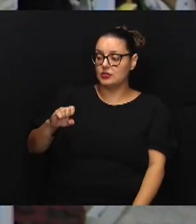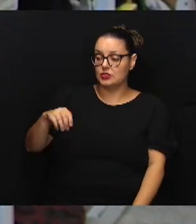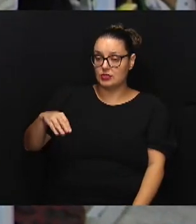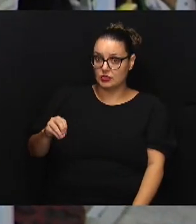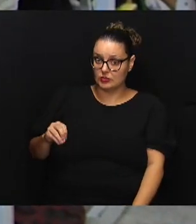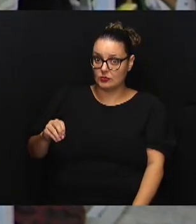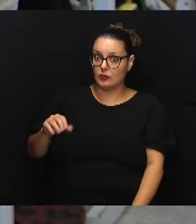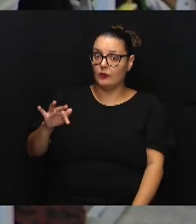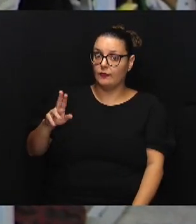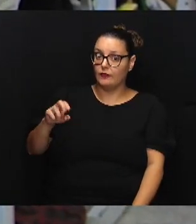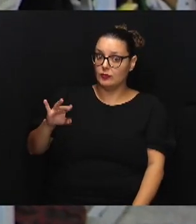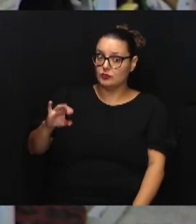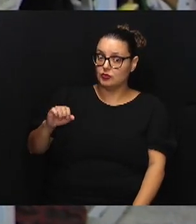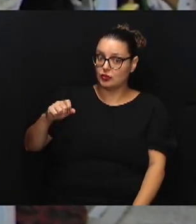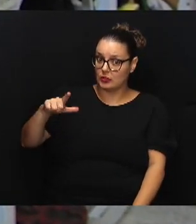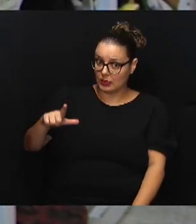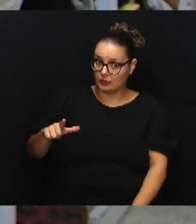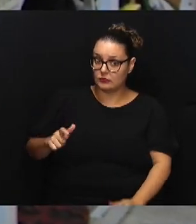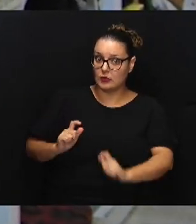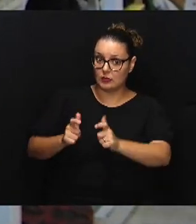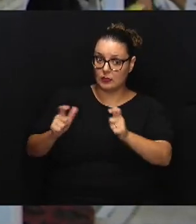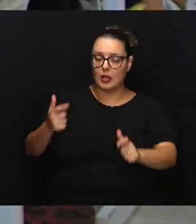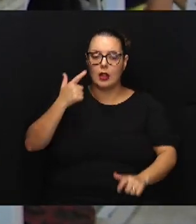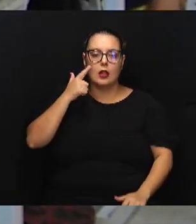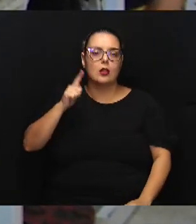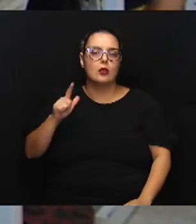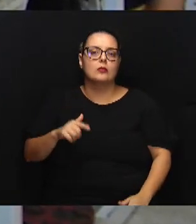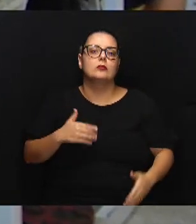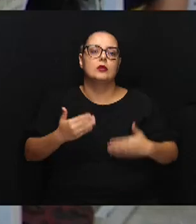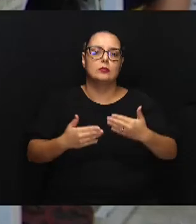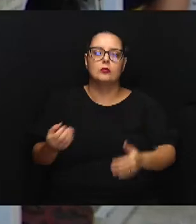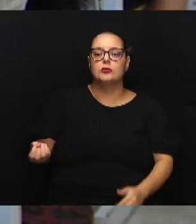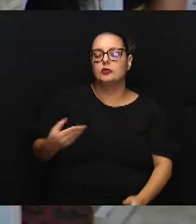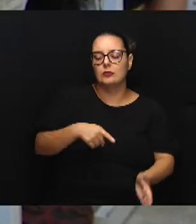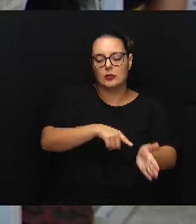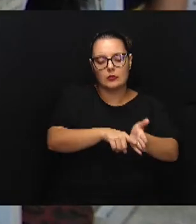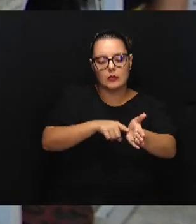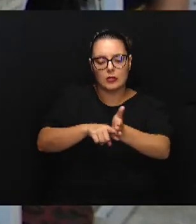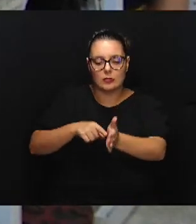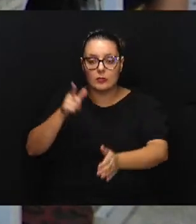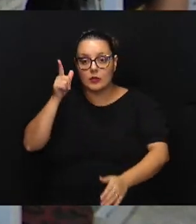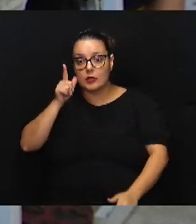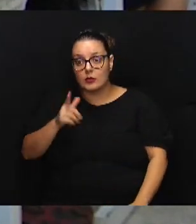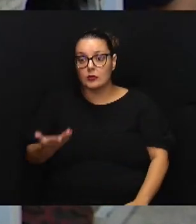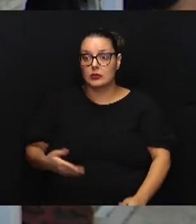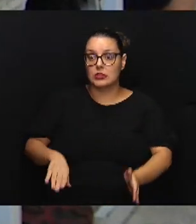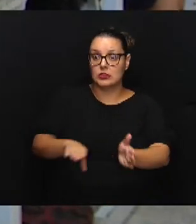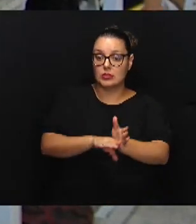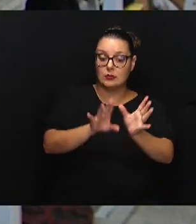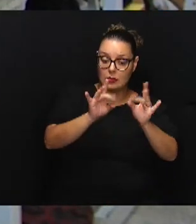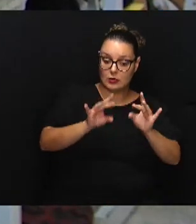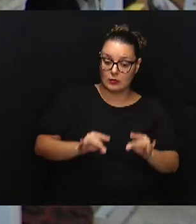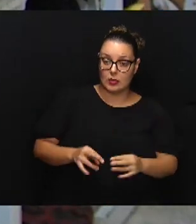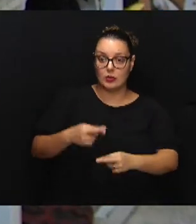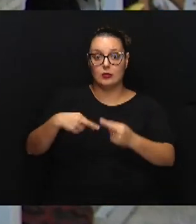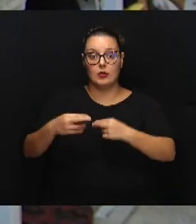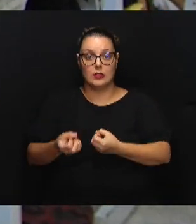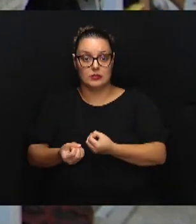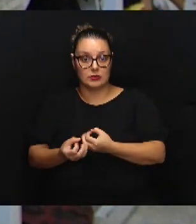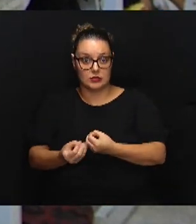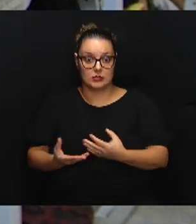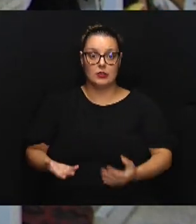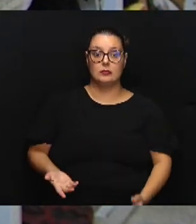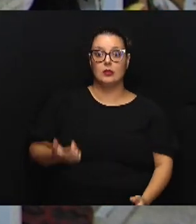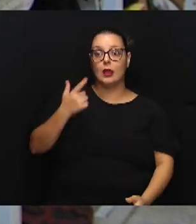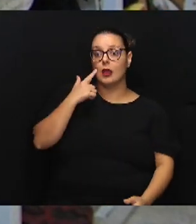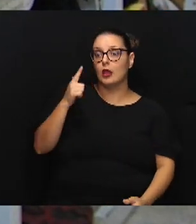ampliado, né? É claro que isso também passa por novas pesquisas que conseguem chegar no mais detalhe em relação a esses dados. É